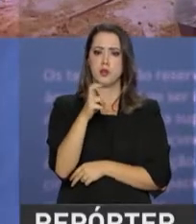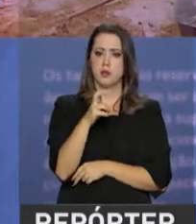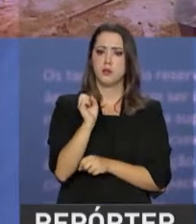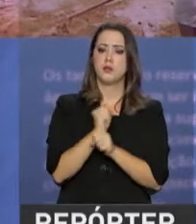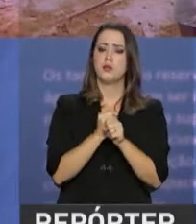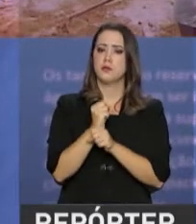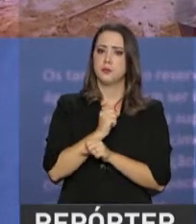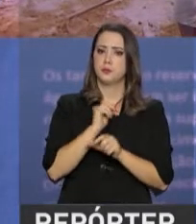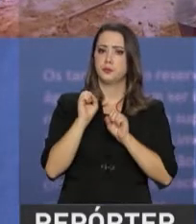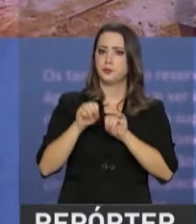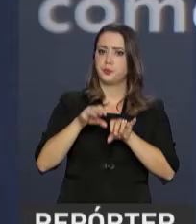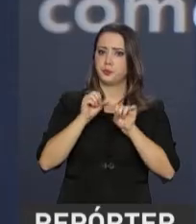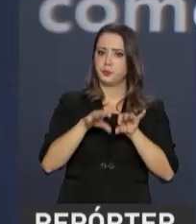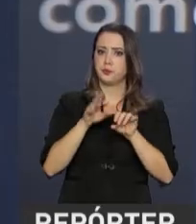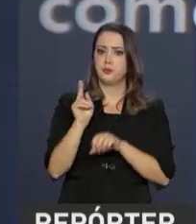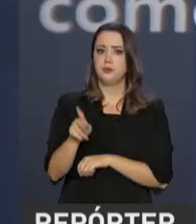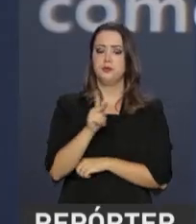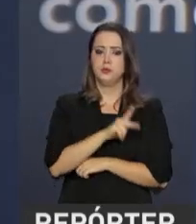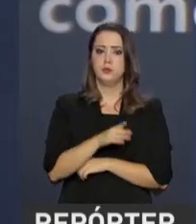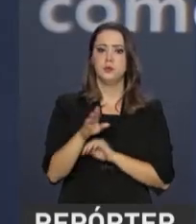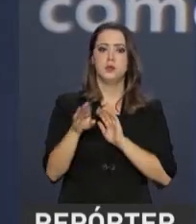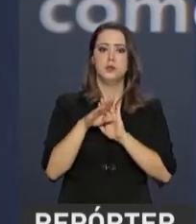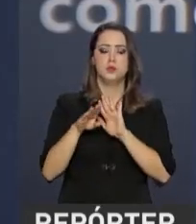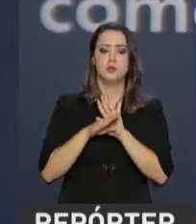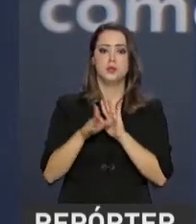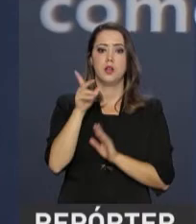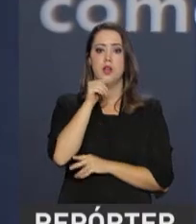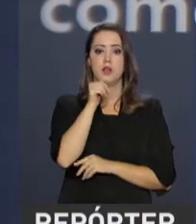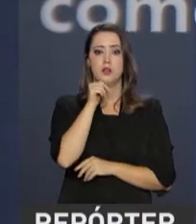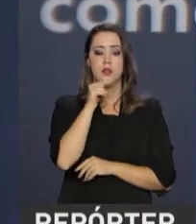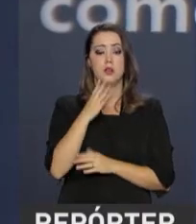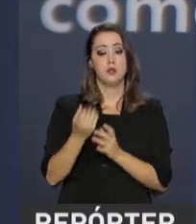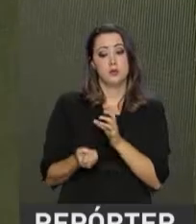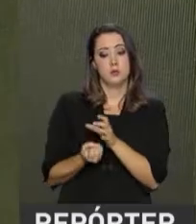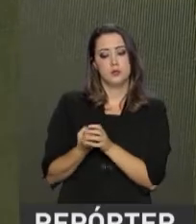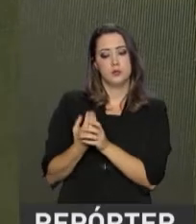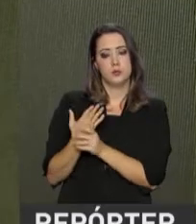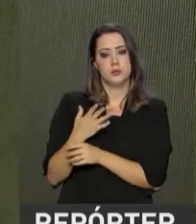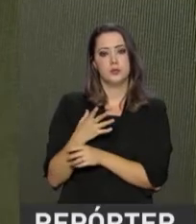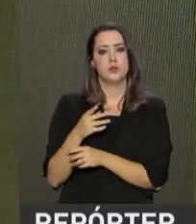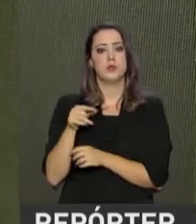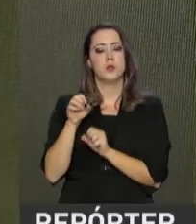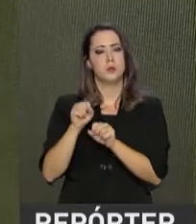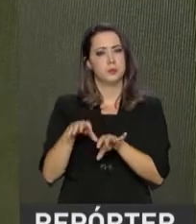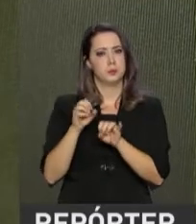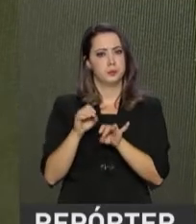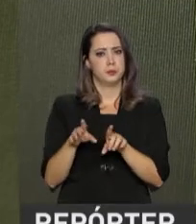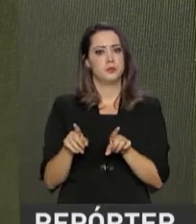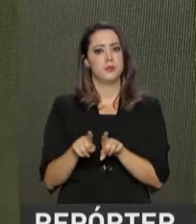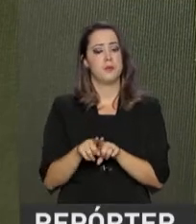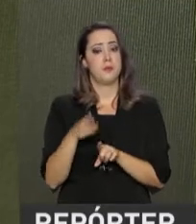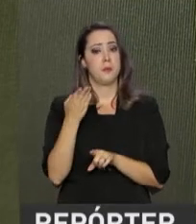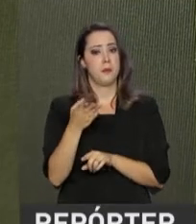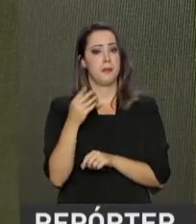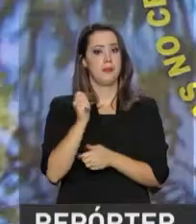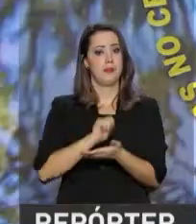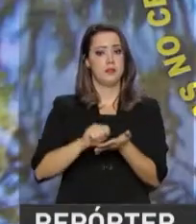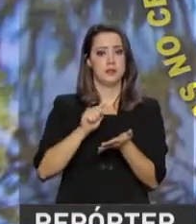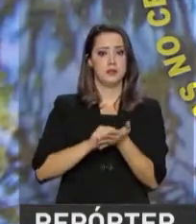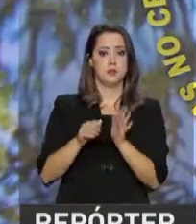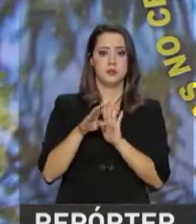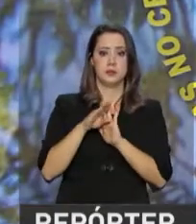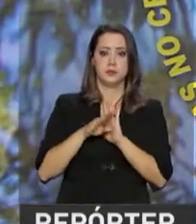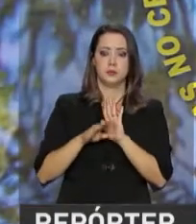na formação de educadores com o projeto água como matriz é pedagógica elas escreveram seu